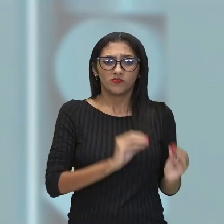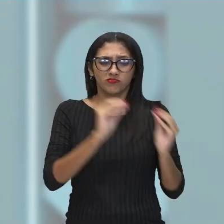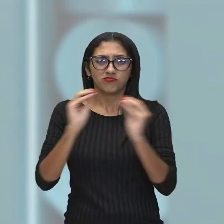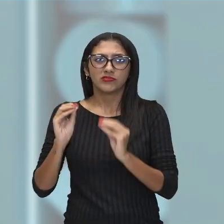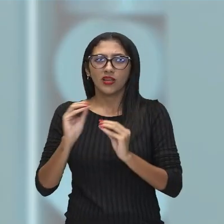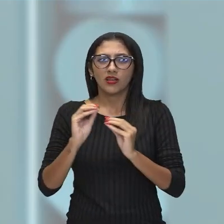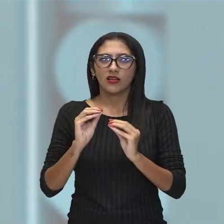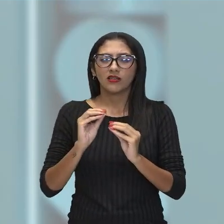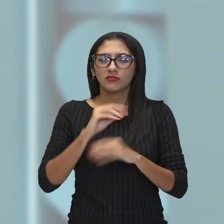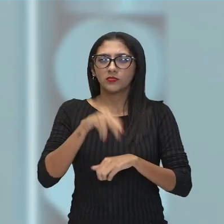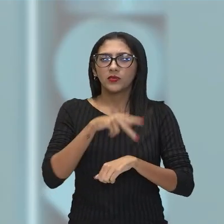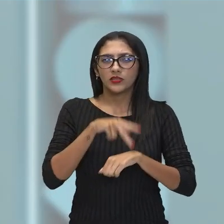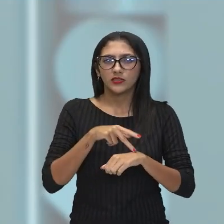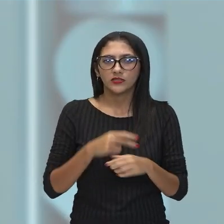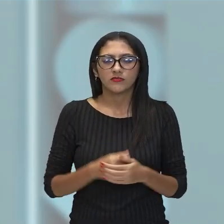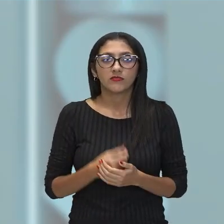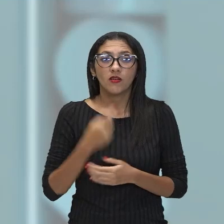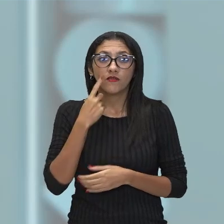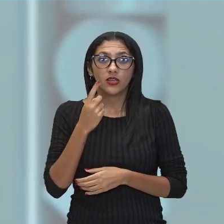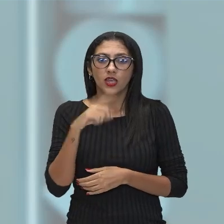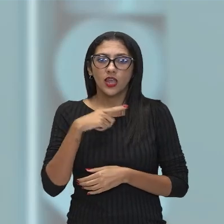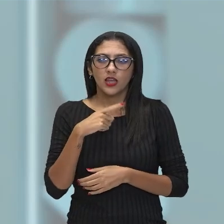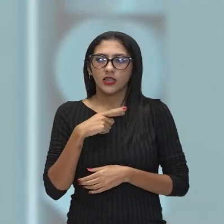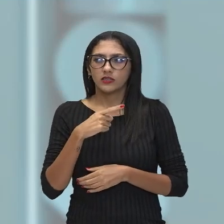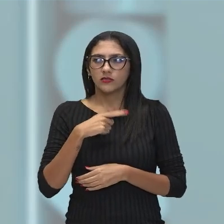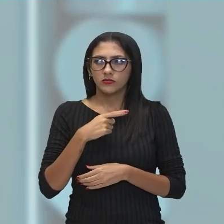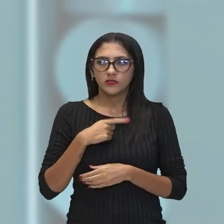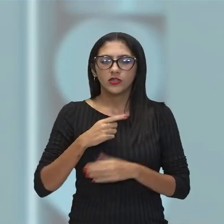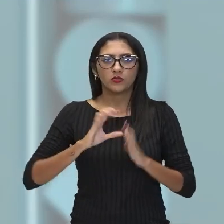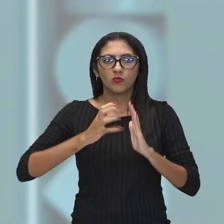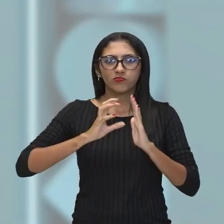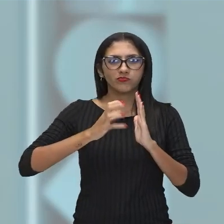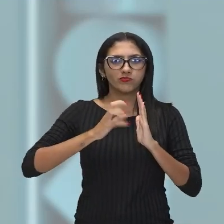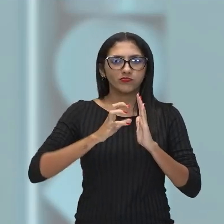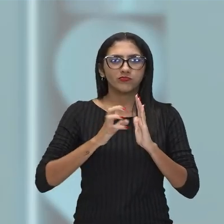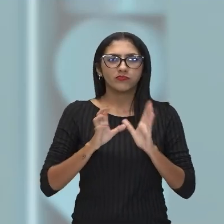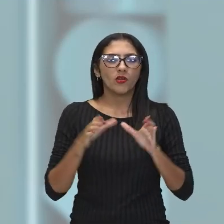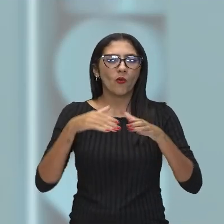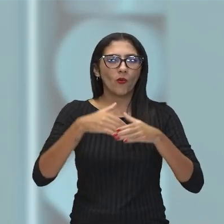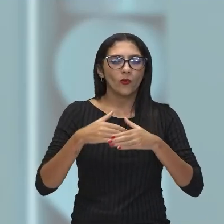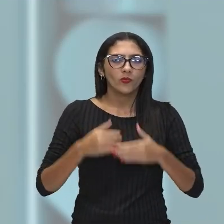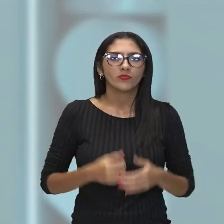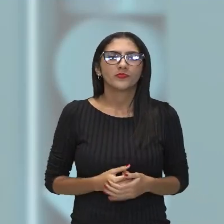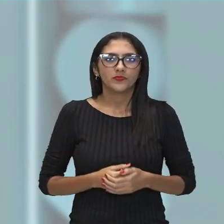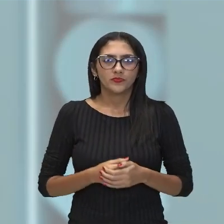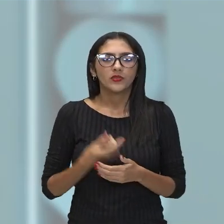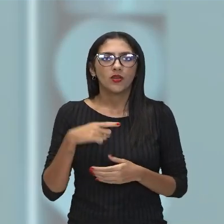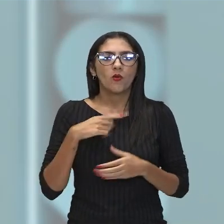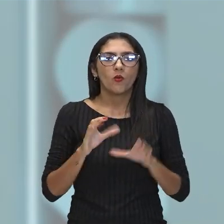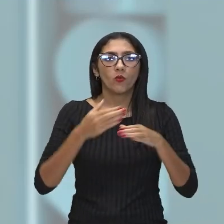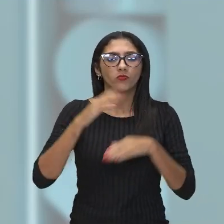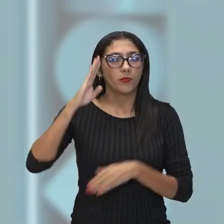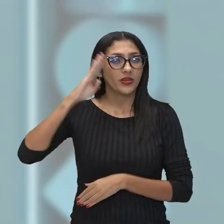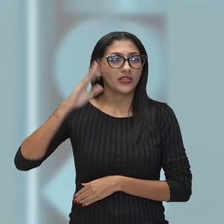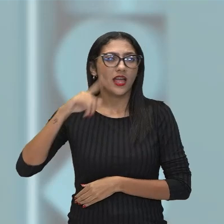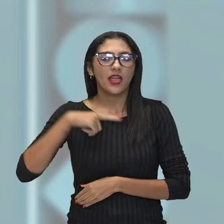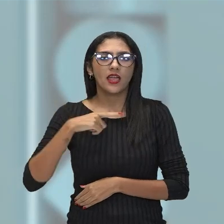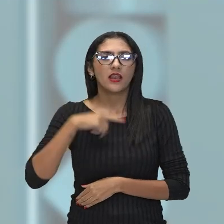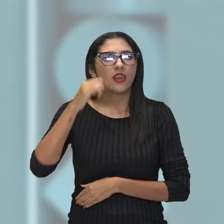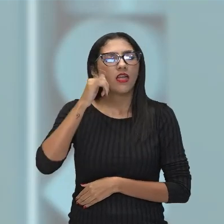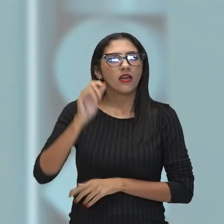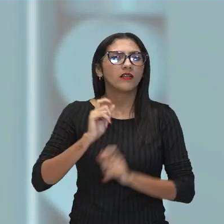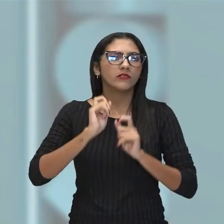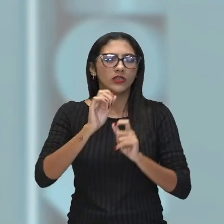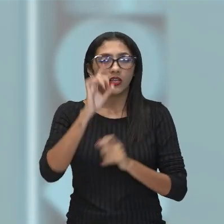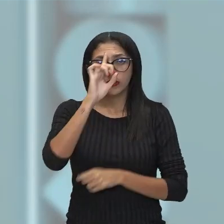Percebe que ele se filiou ao Partido Comunista e a ditadura militar, o governo militar combatia exatamente os ideais